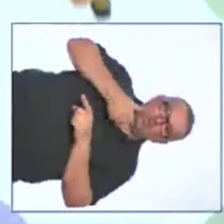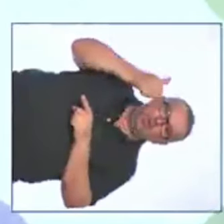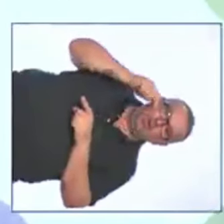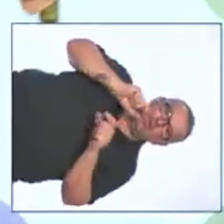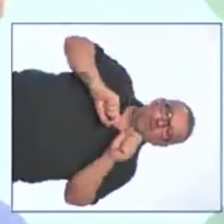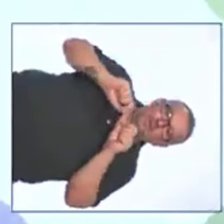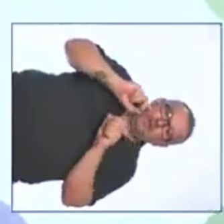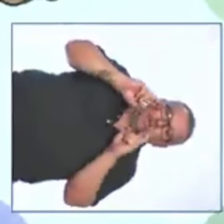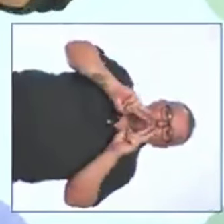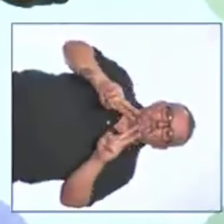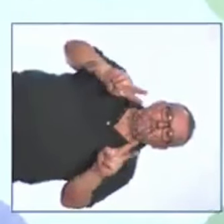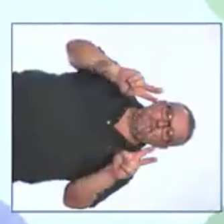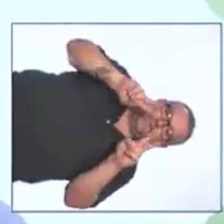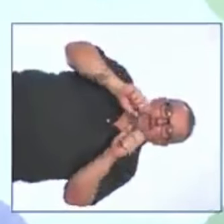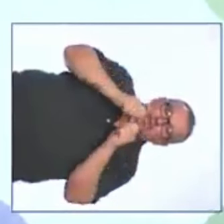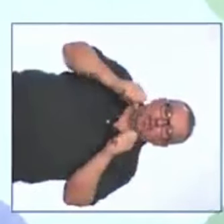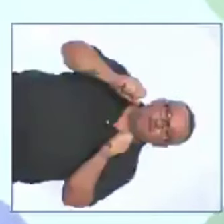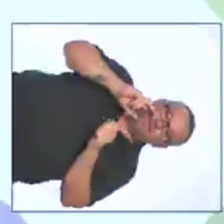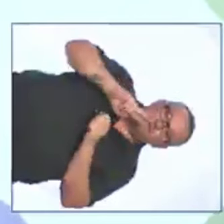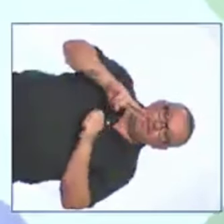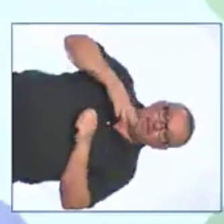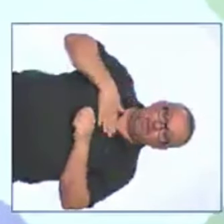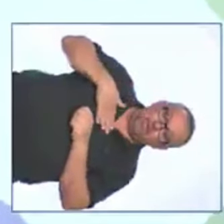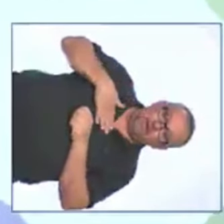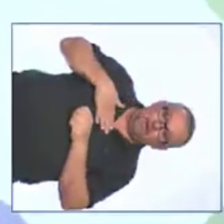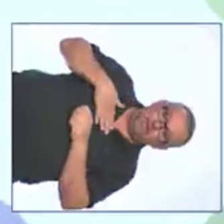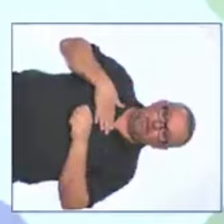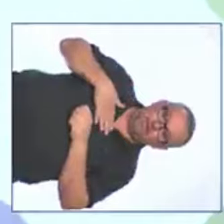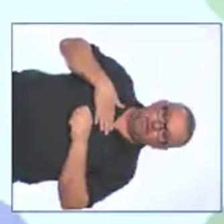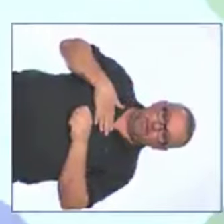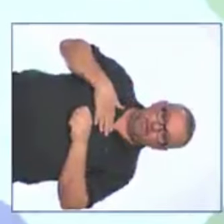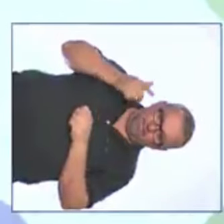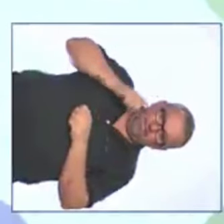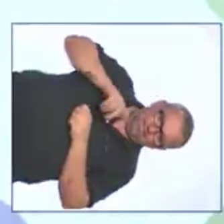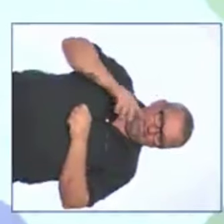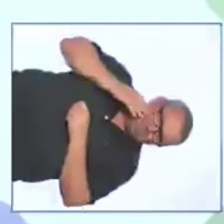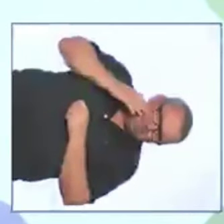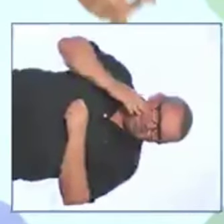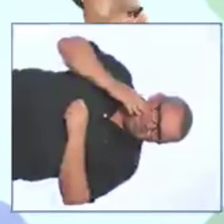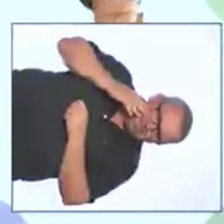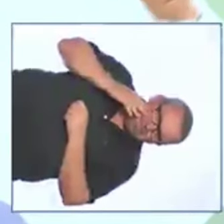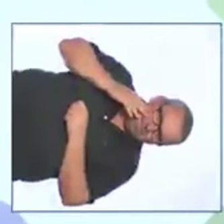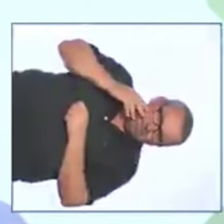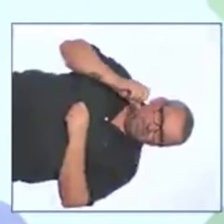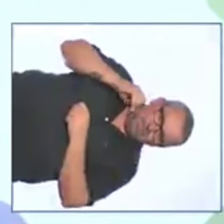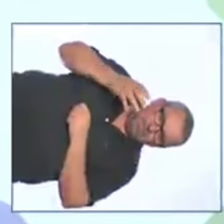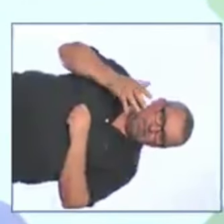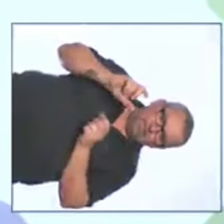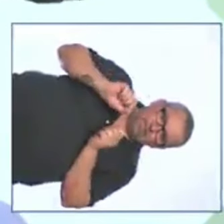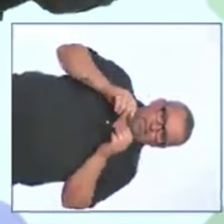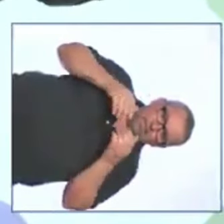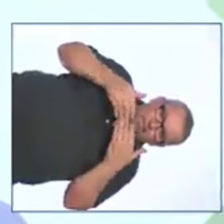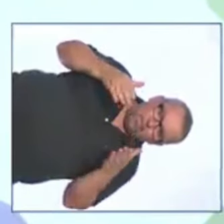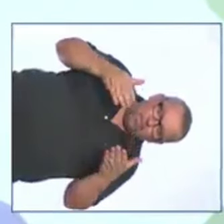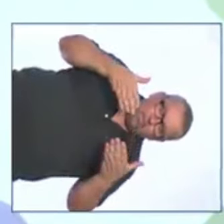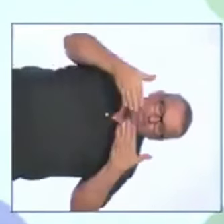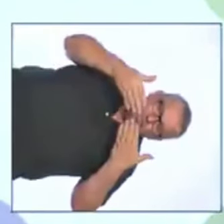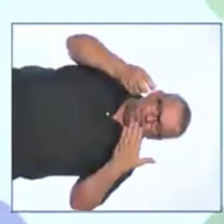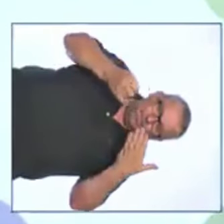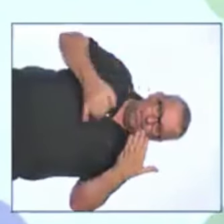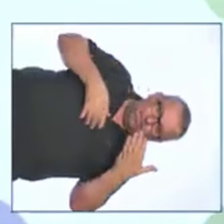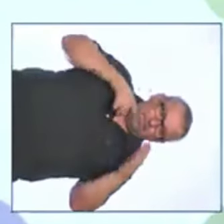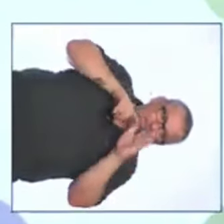quem tá vendo o que sem ser uma visão só nossa deu pra entender? se quiser pode abrir o chat pra se eles tiverem